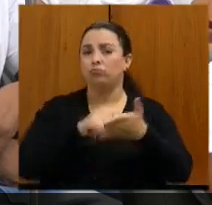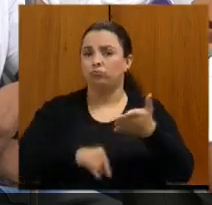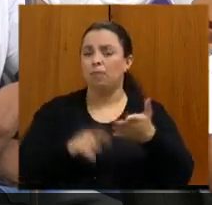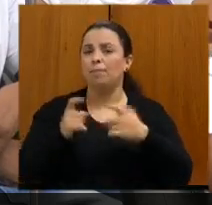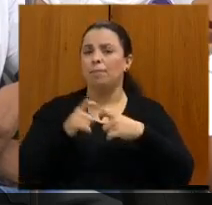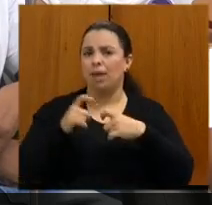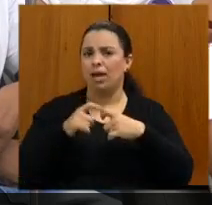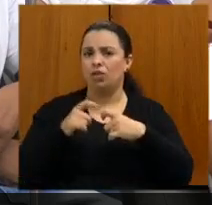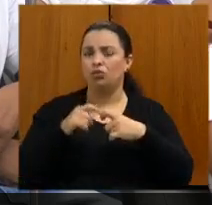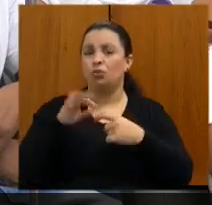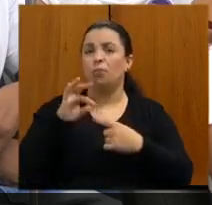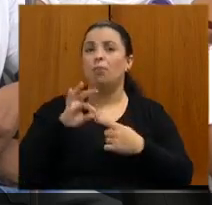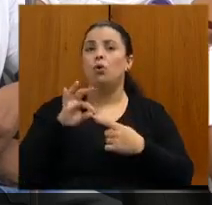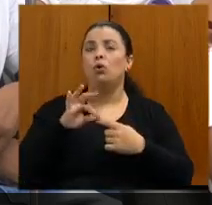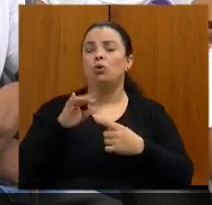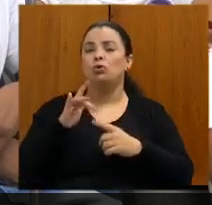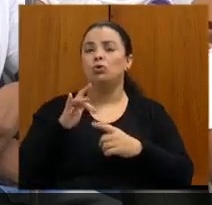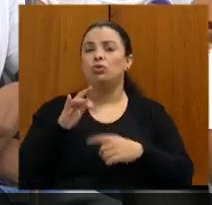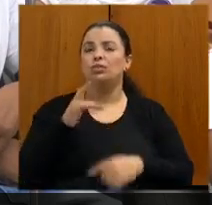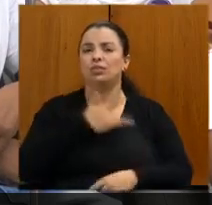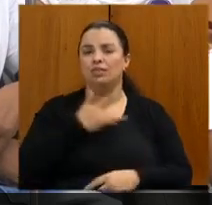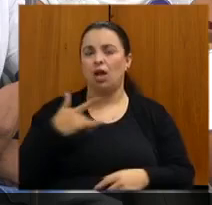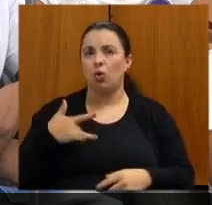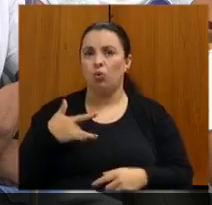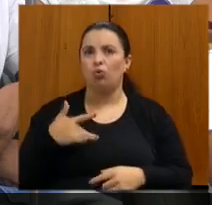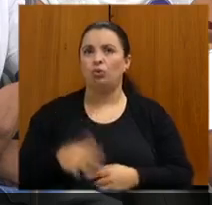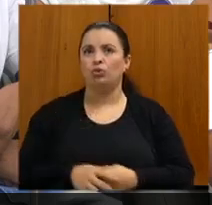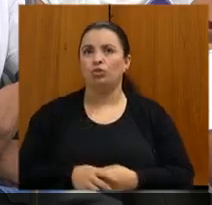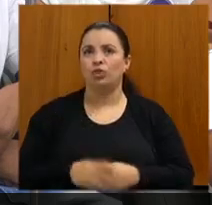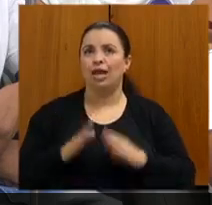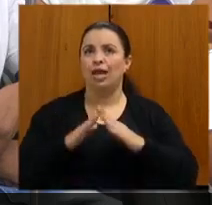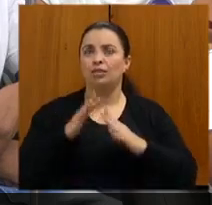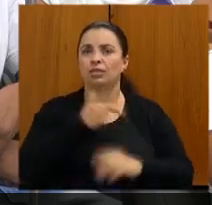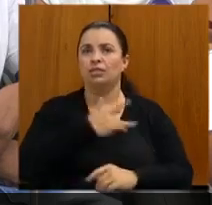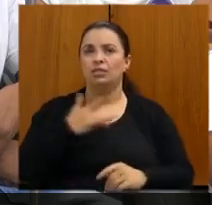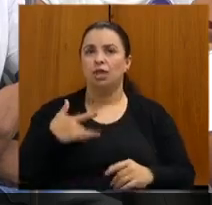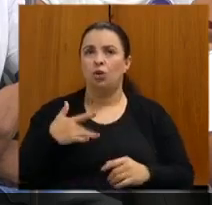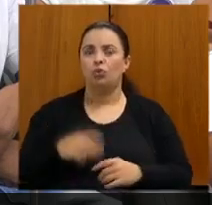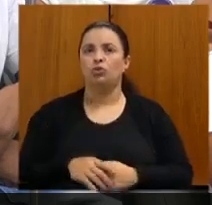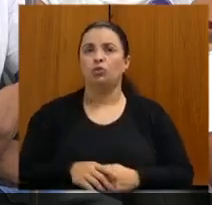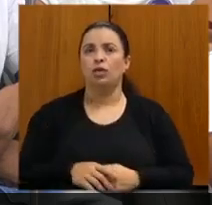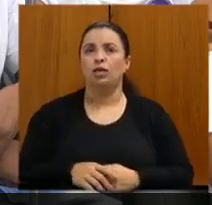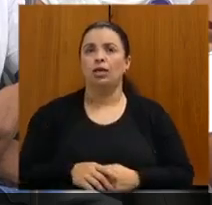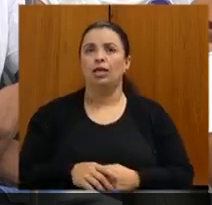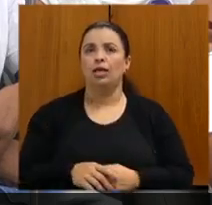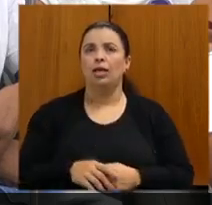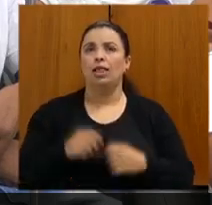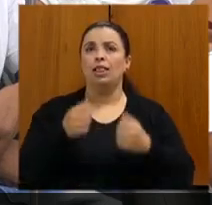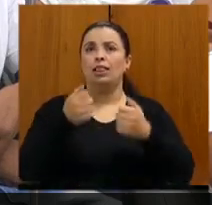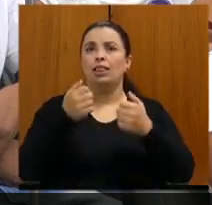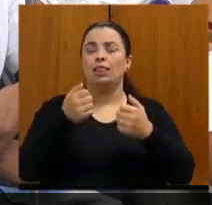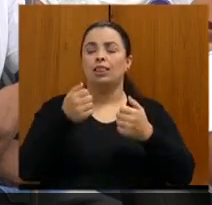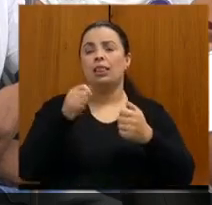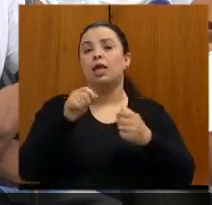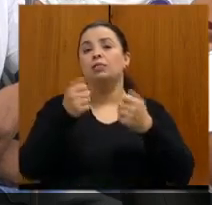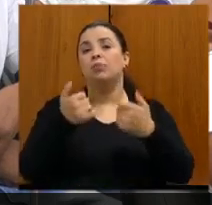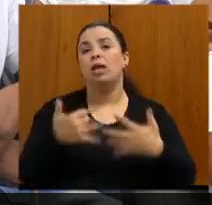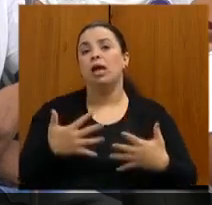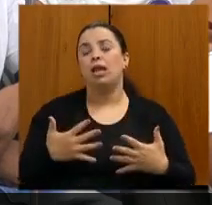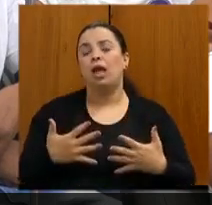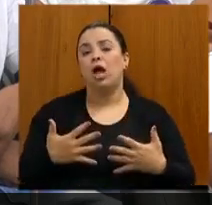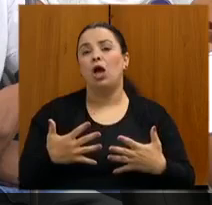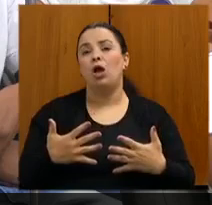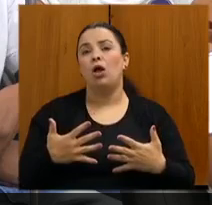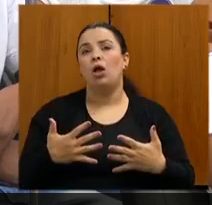Carlos Chagas aqui vem escrito ocupação Carolina de Jesus pavimento O que é isso foi o que a psicóloga falou